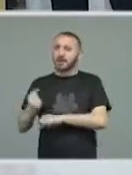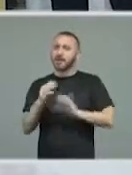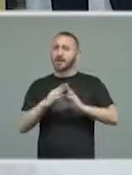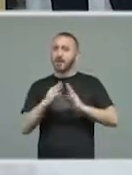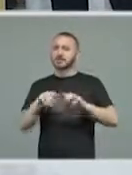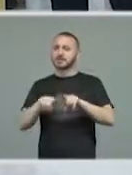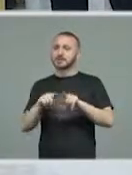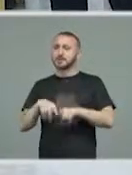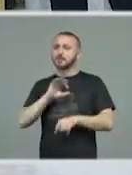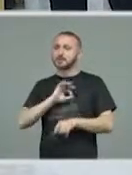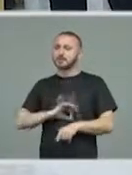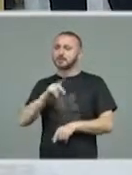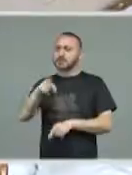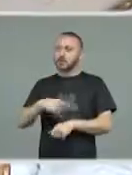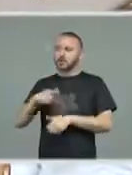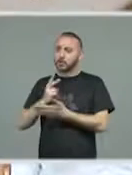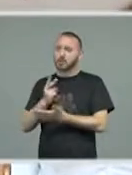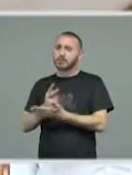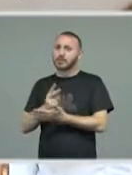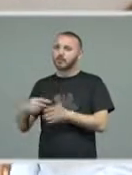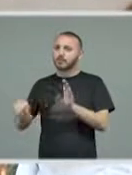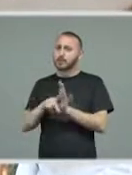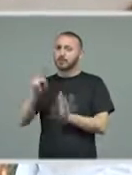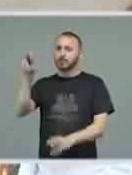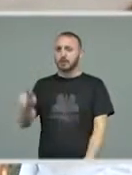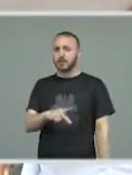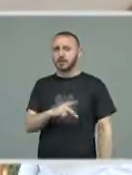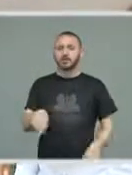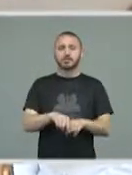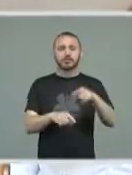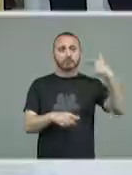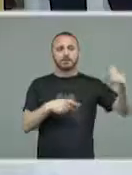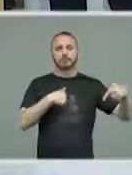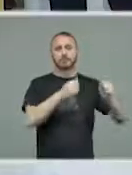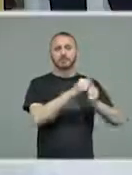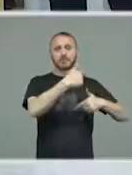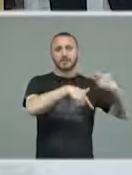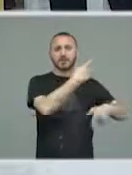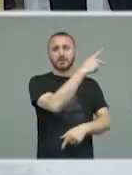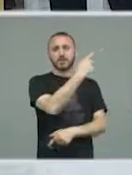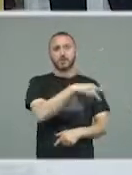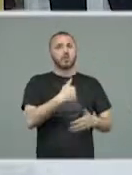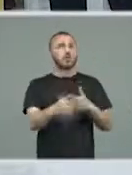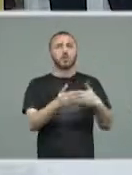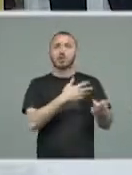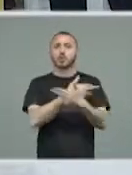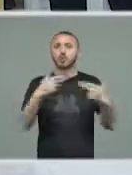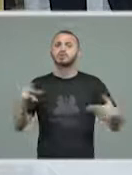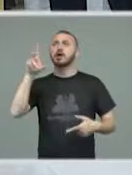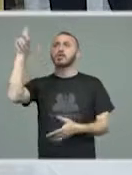sendo sacerdote, você continuar sendo, estando na presença do Senhor, sendo onde Deus te